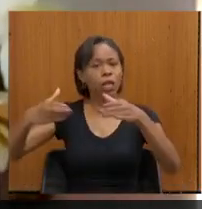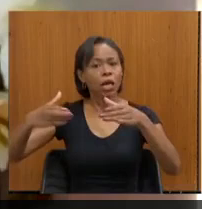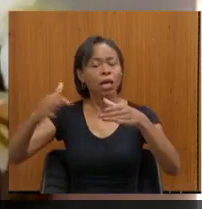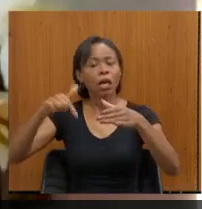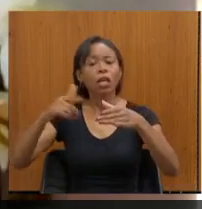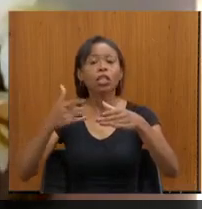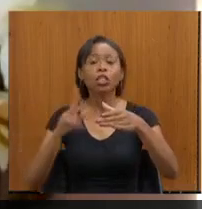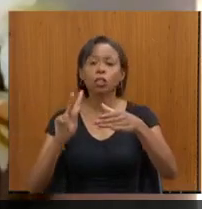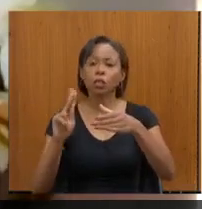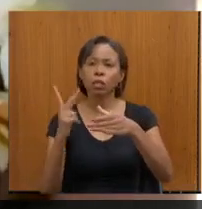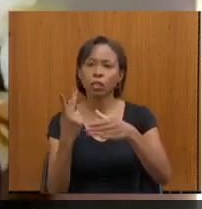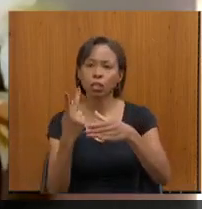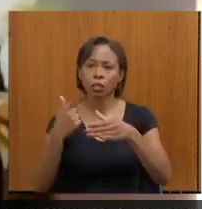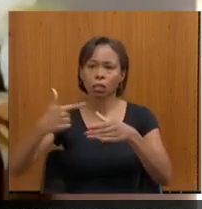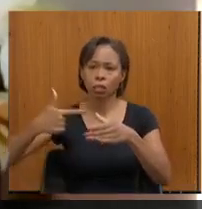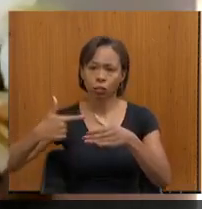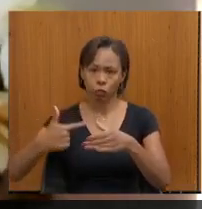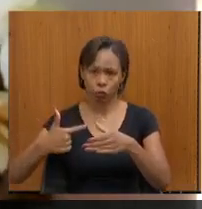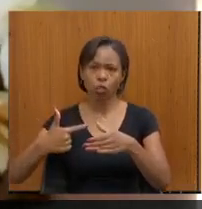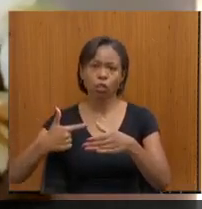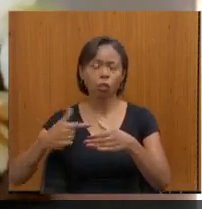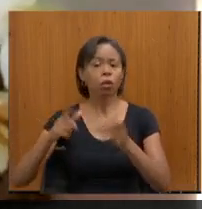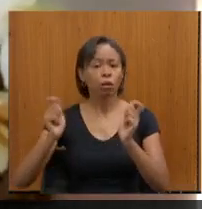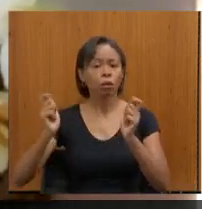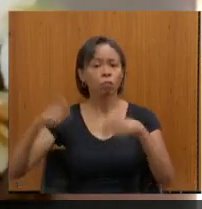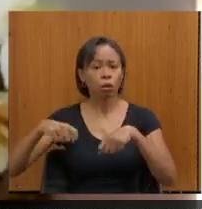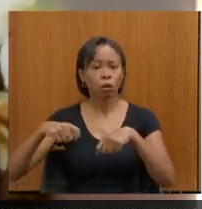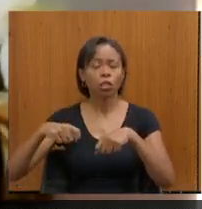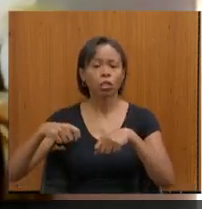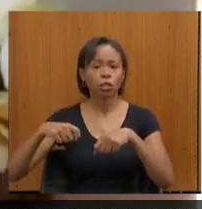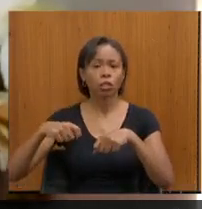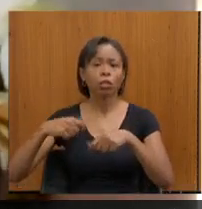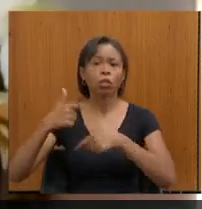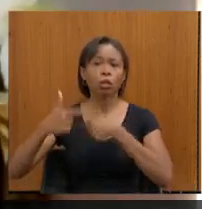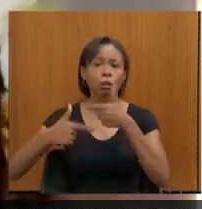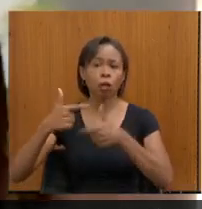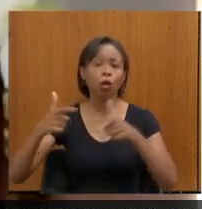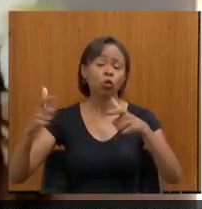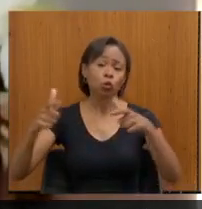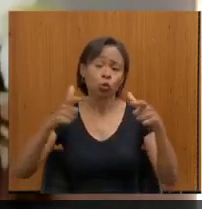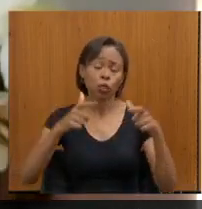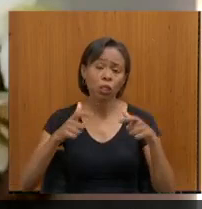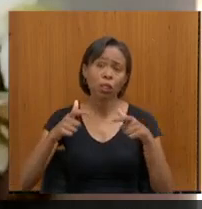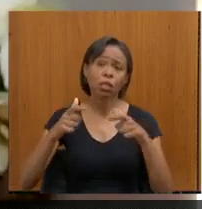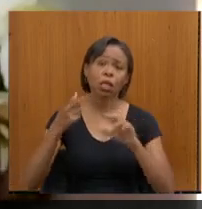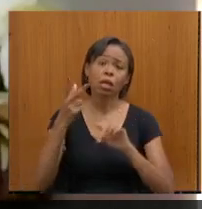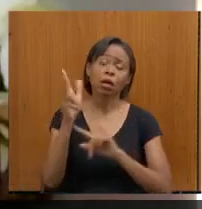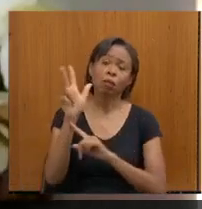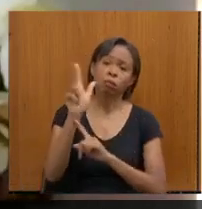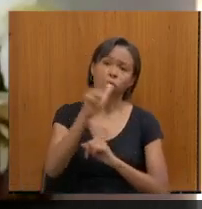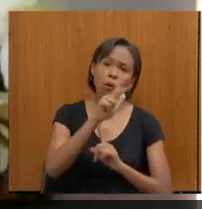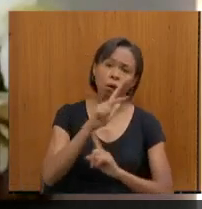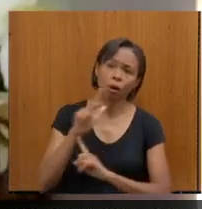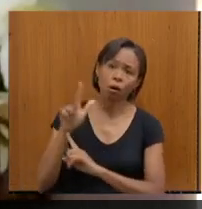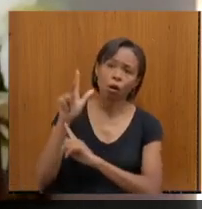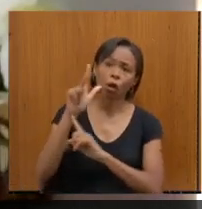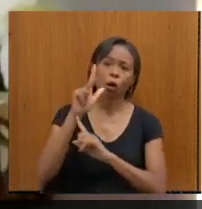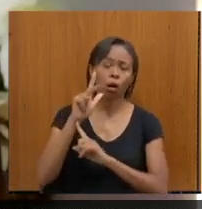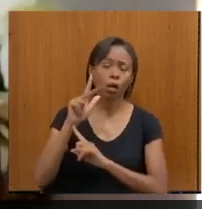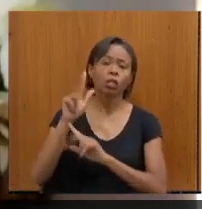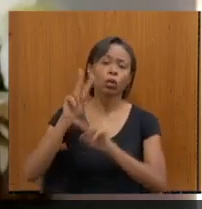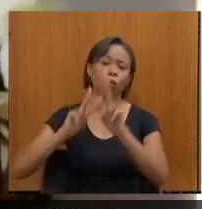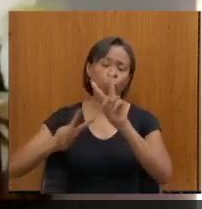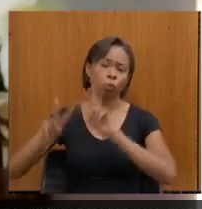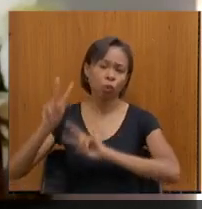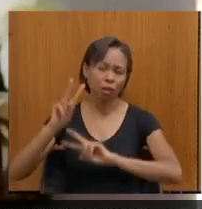bem trabalhar com os parques Solares eólicos do Brasil e com isso pode